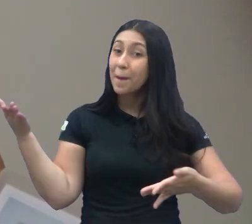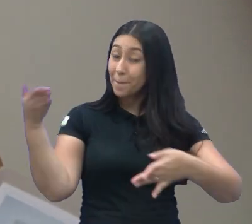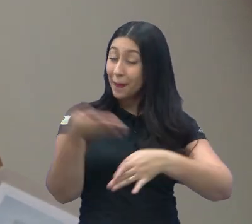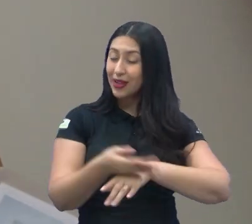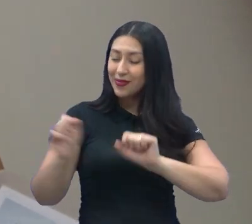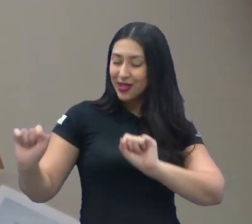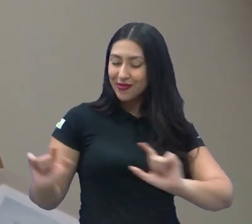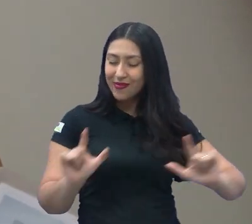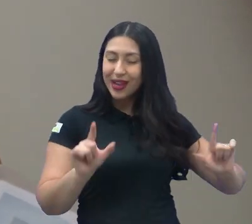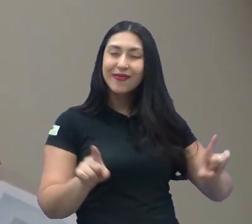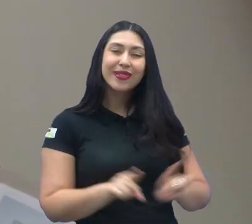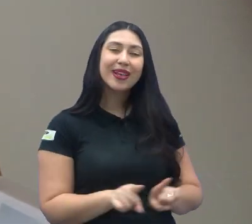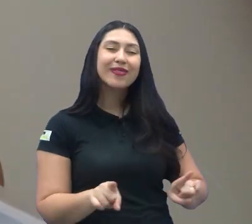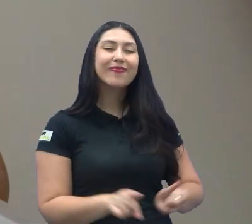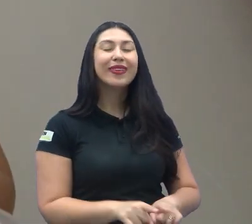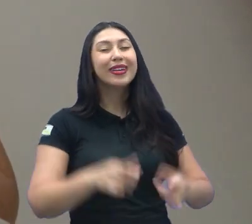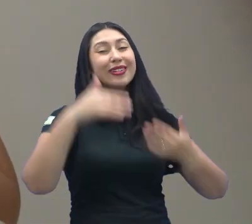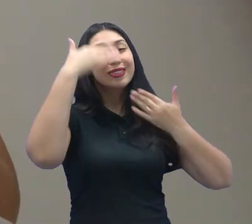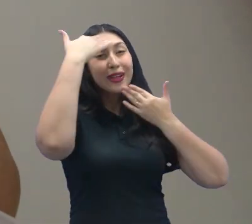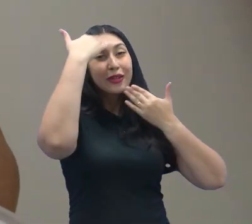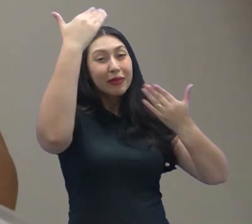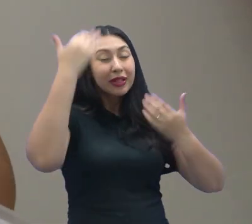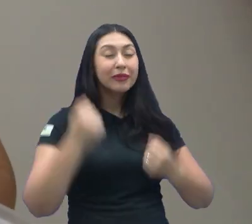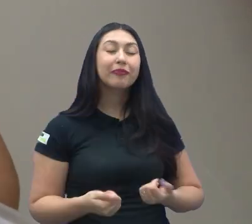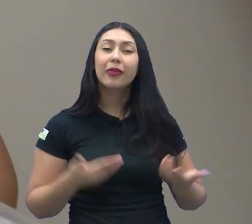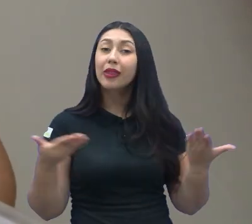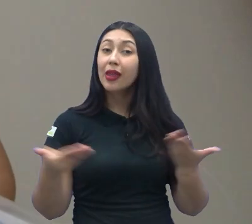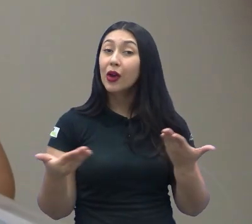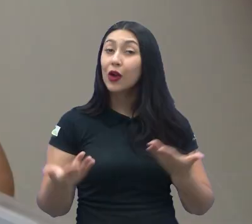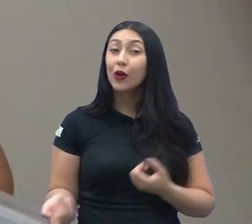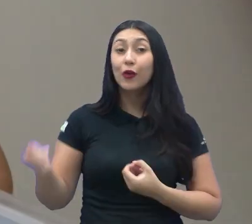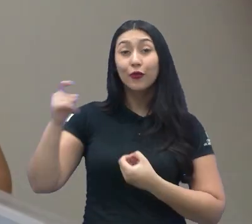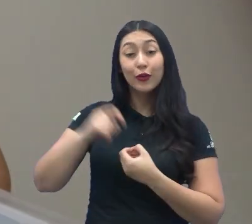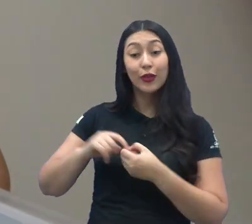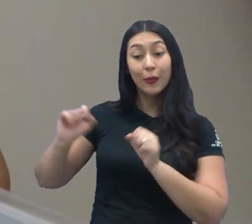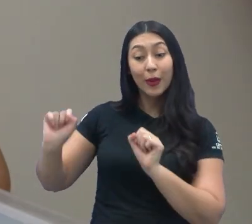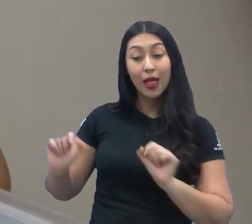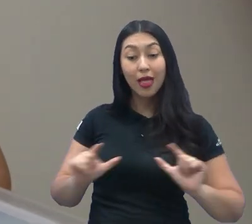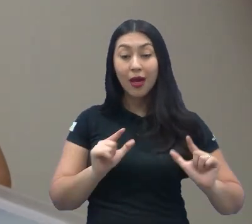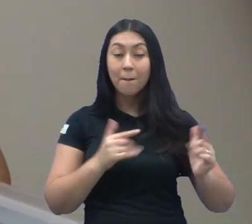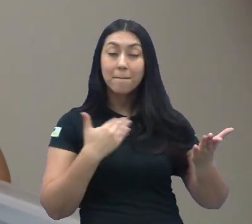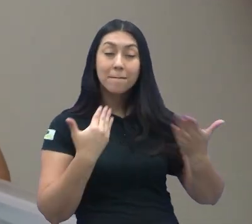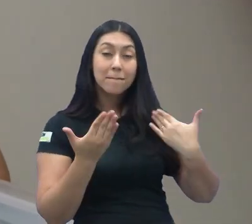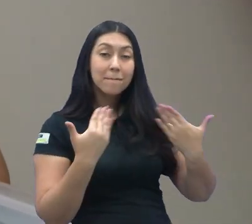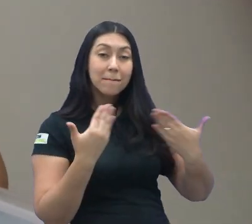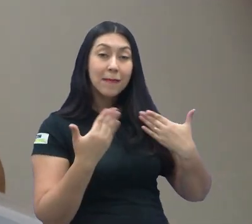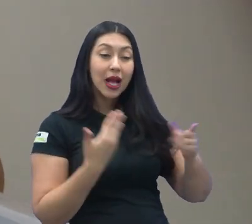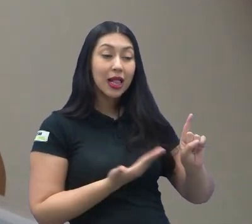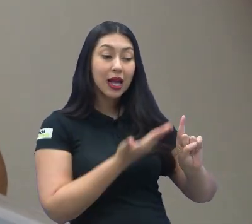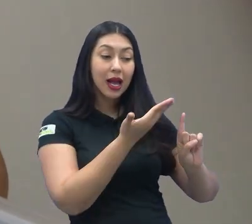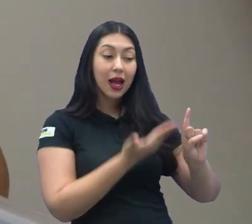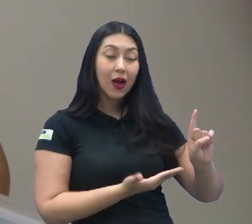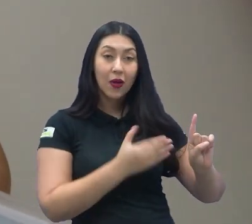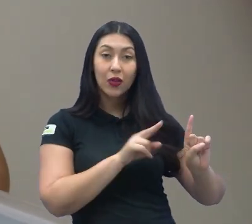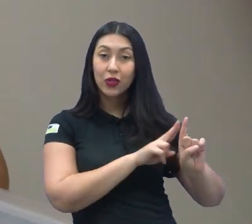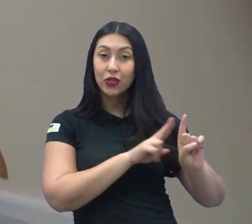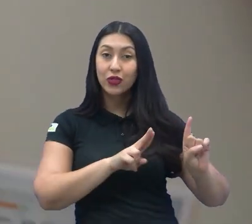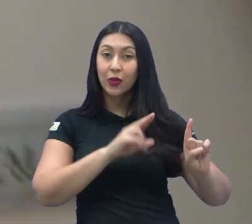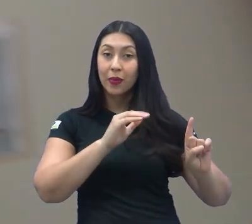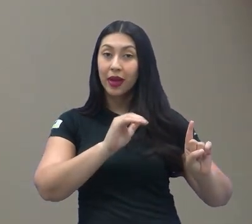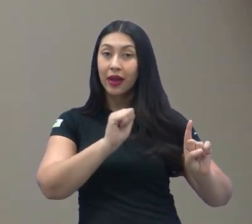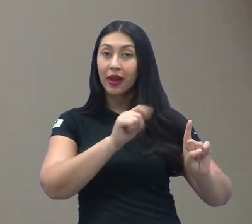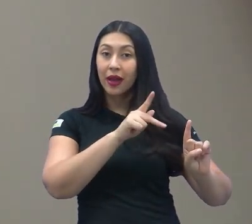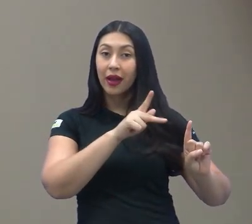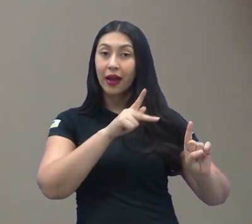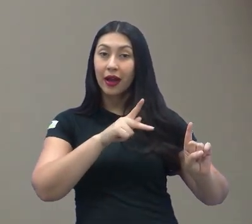no De Bem. Obrigada, Flávia. E agora, de volta ao estúdio, seguimos com o Tenente Cápio para aprofundar um pouco mais sobre